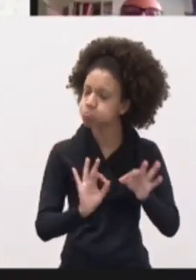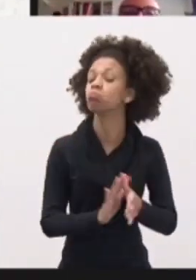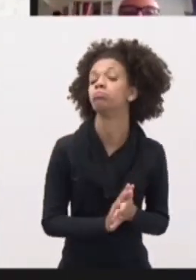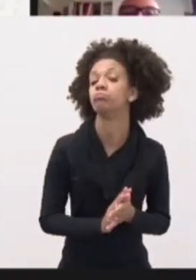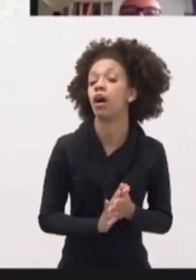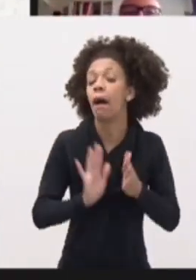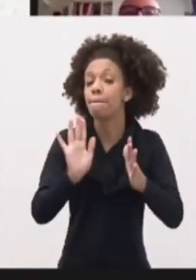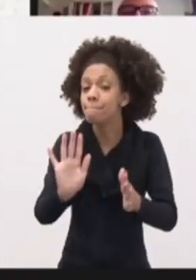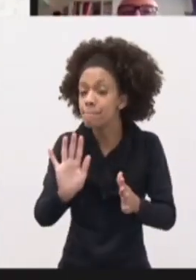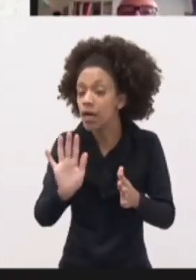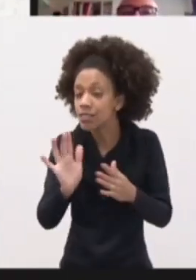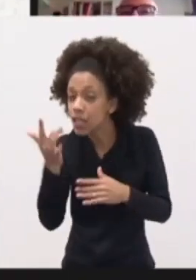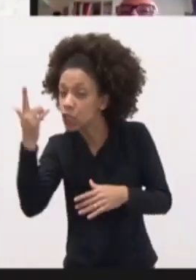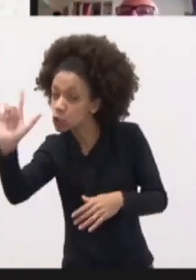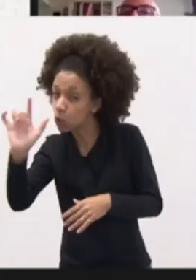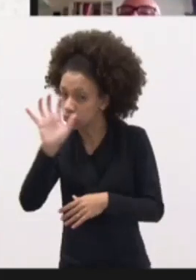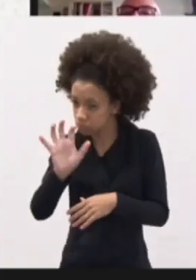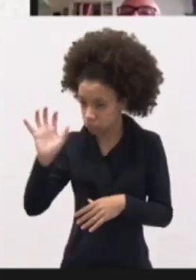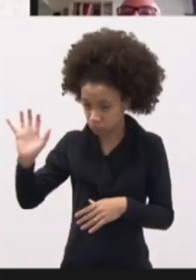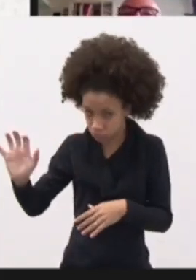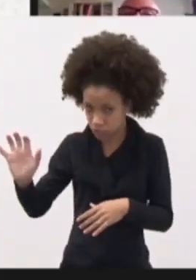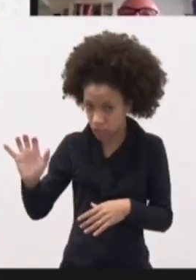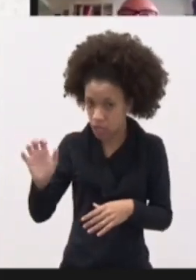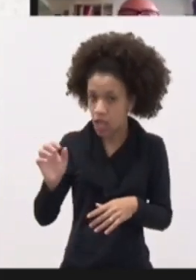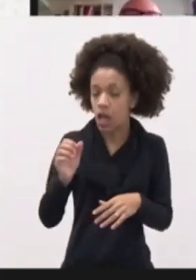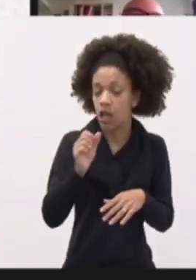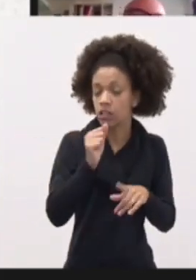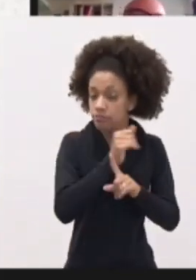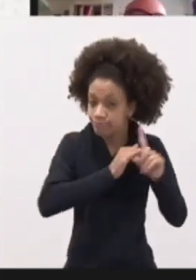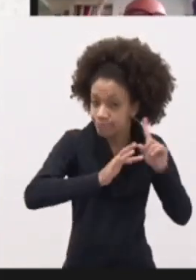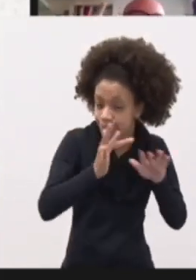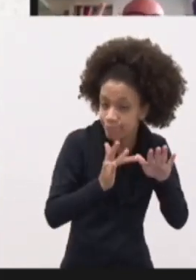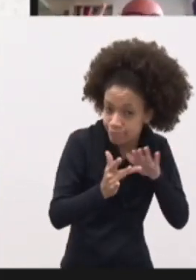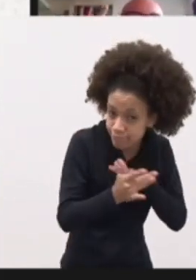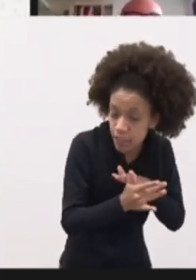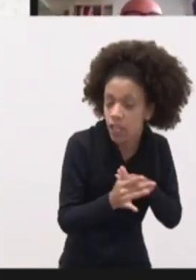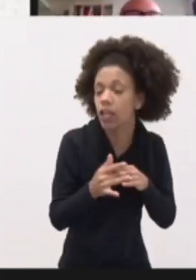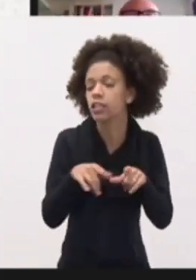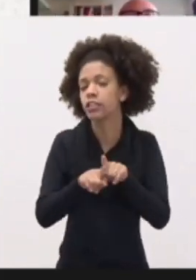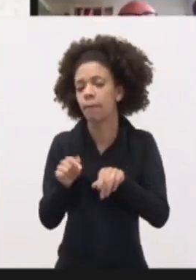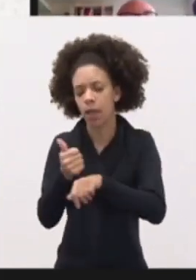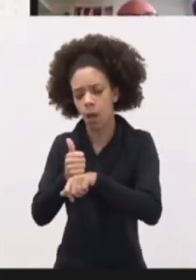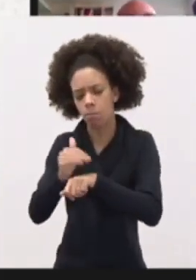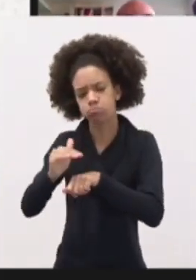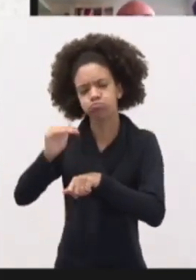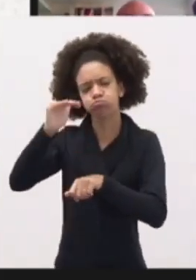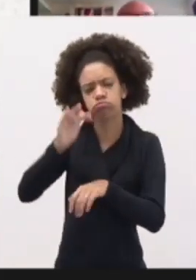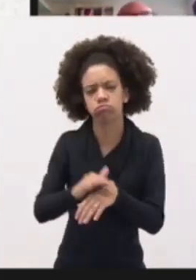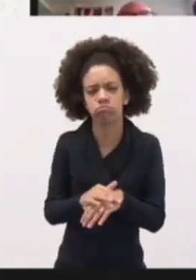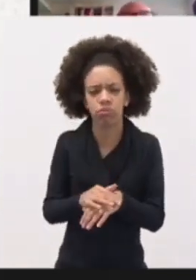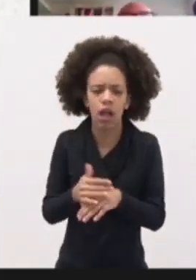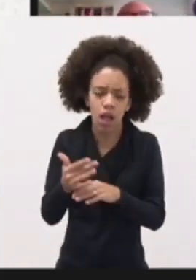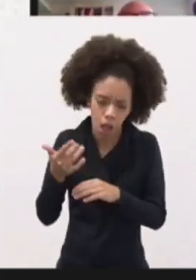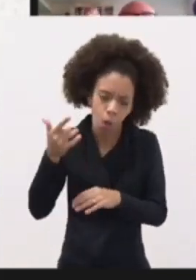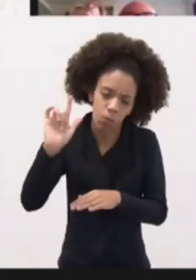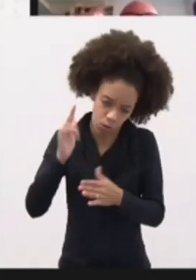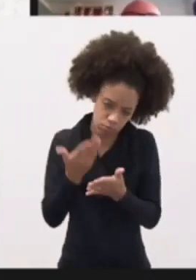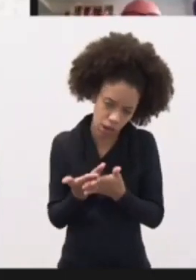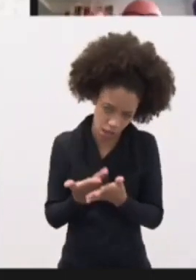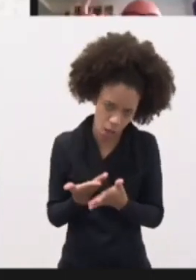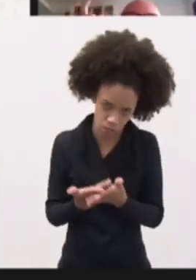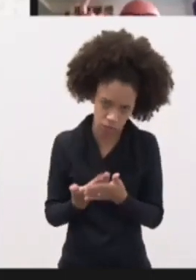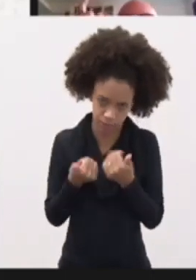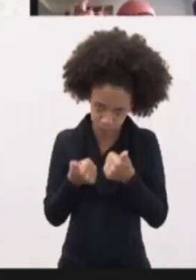áreas, cidadania digital e desenvolvimento, a gente vai deixar para um segundo momento, tá? Na verdade, um terceiro. Vão ser os